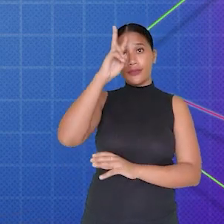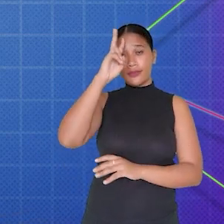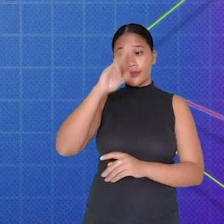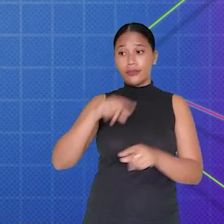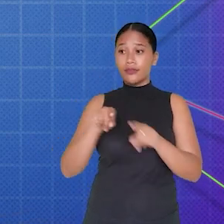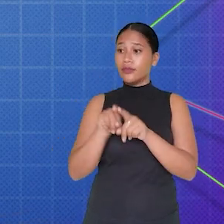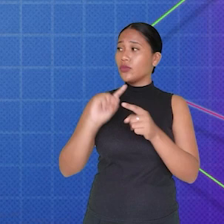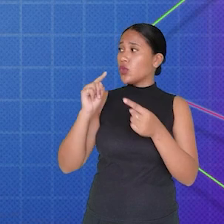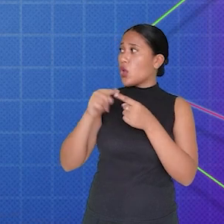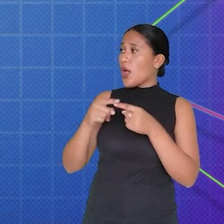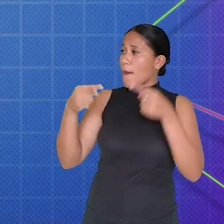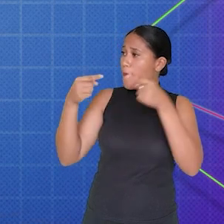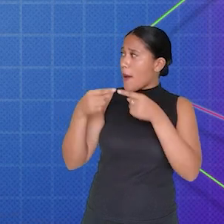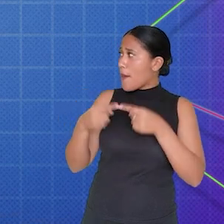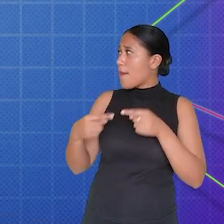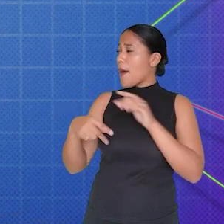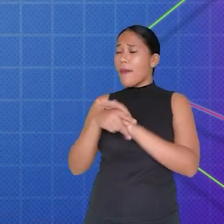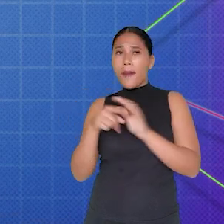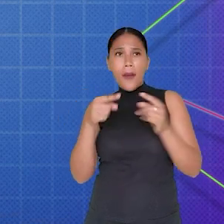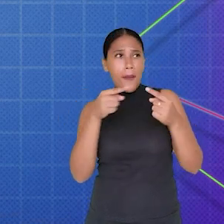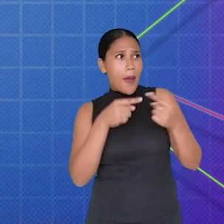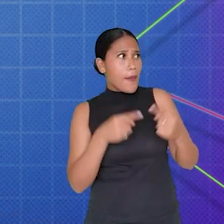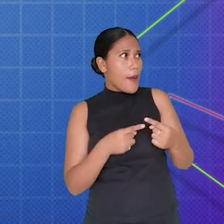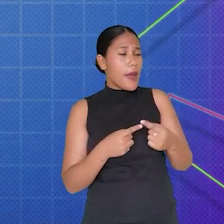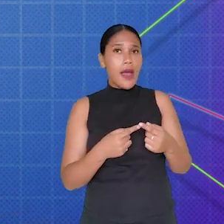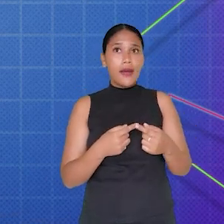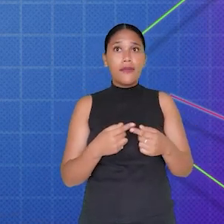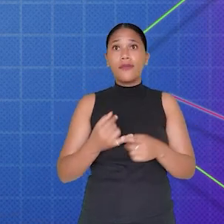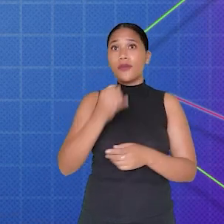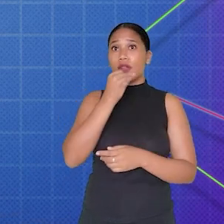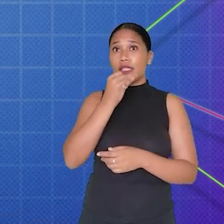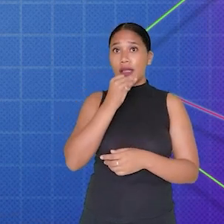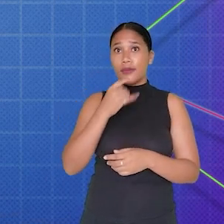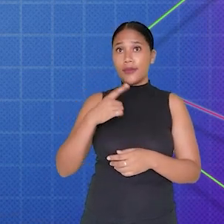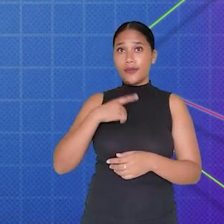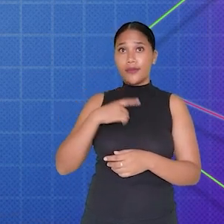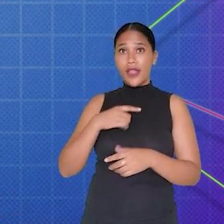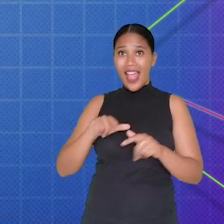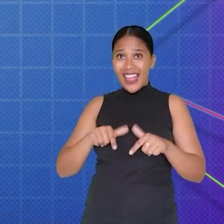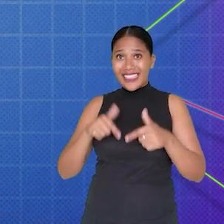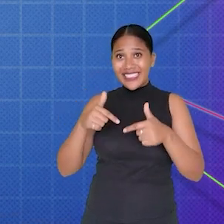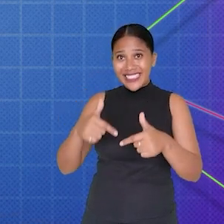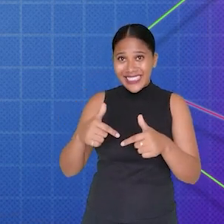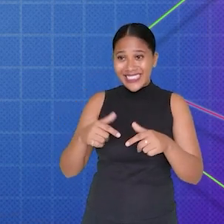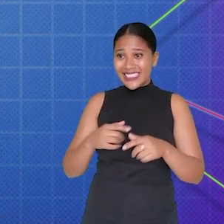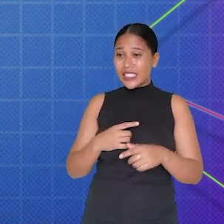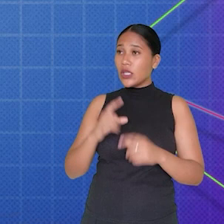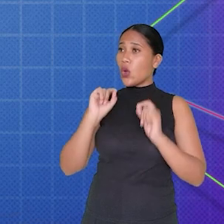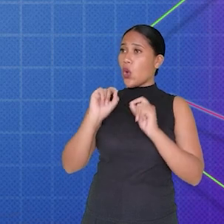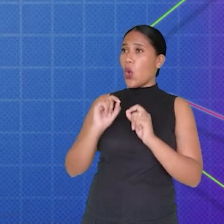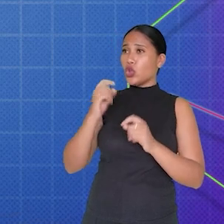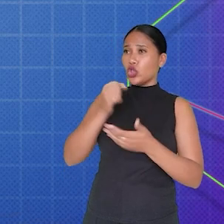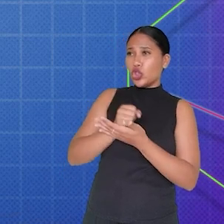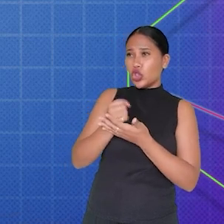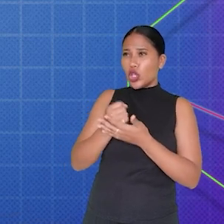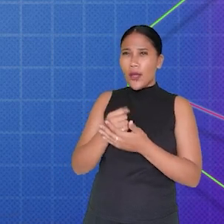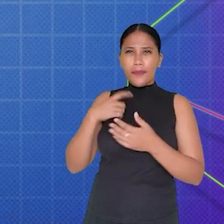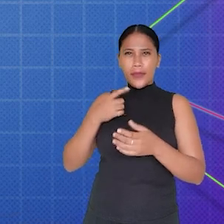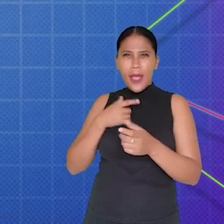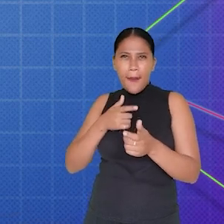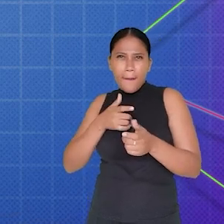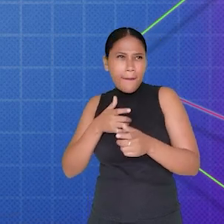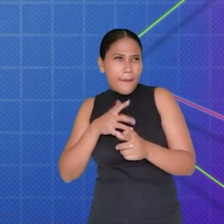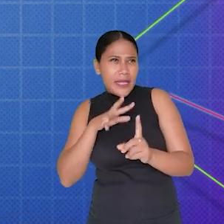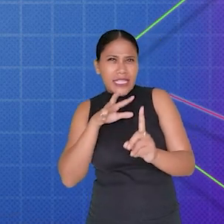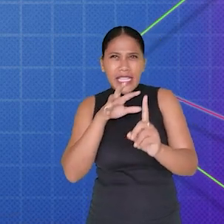que a história e as missões estejam em sintonia com a jogabilidade do jogo. Por exemplo, em um jogo de ação, o roteiro deve incluir